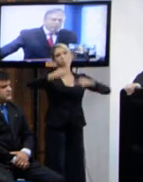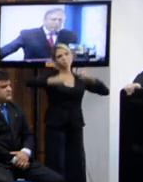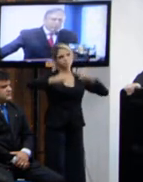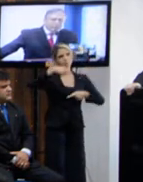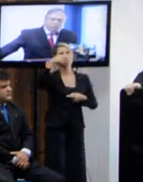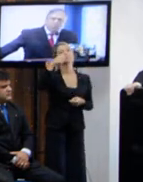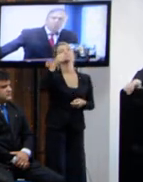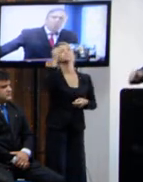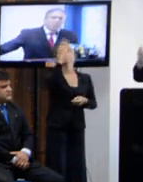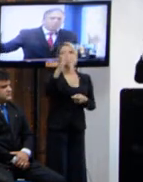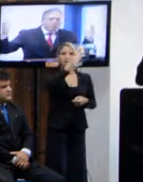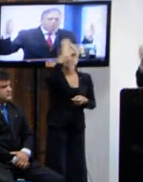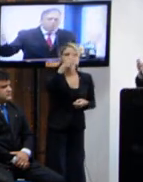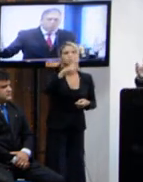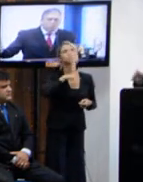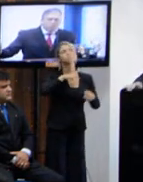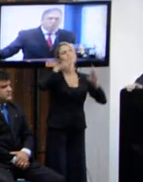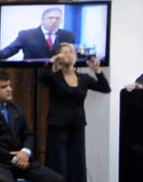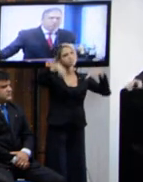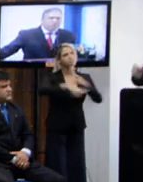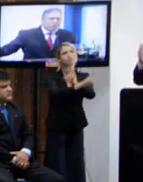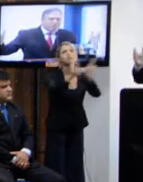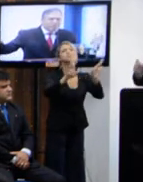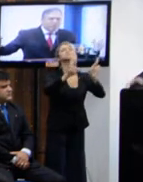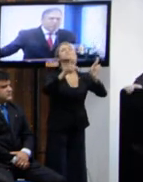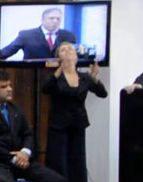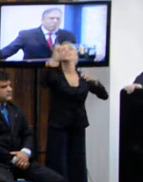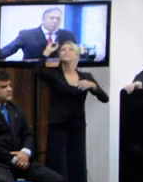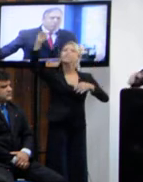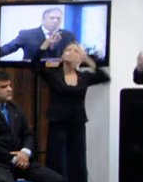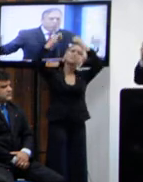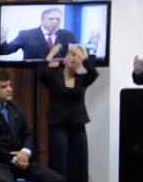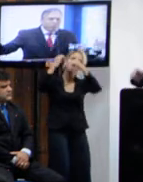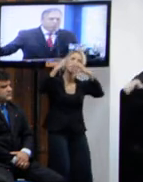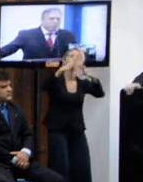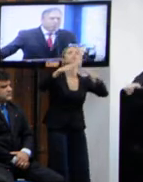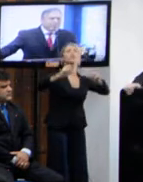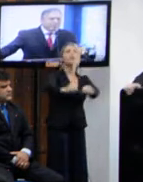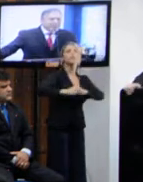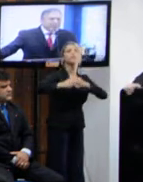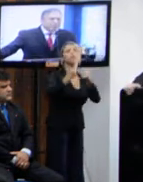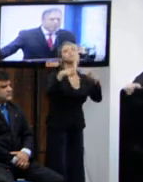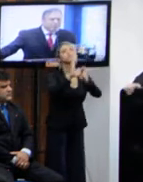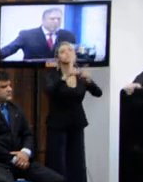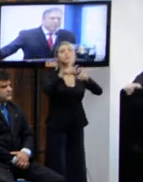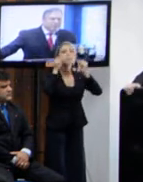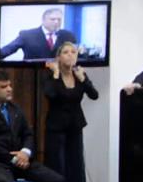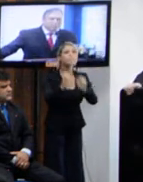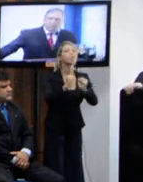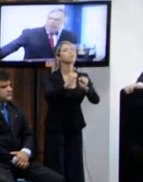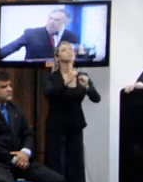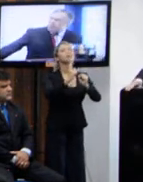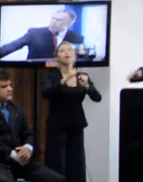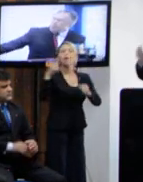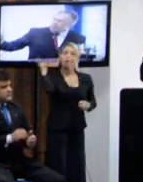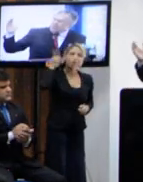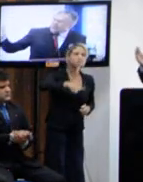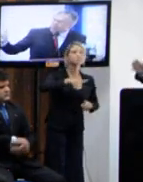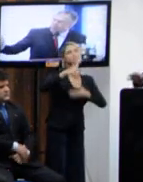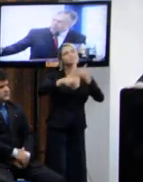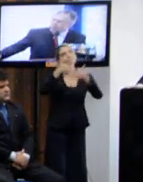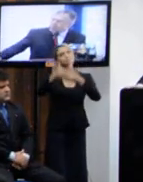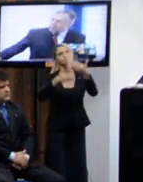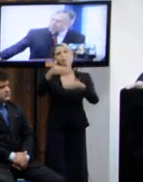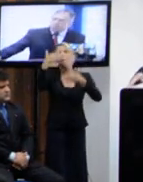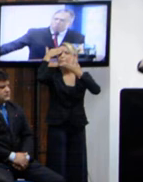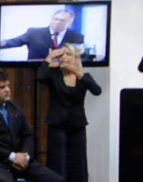dias melhores para todos. Fiquem com Deus, que Deus nos abençoe e nos dê força para que a gente possa vencer esse obstáculo. Obrigado,